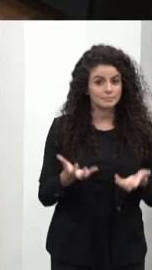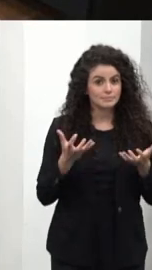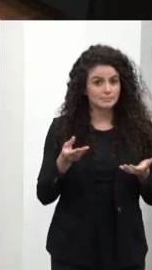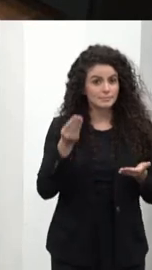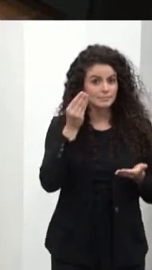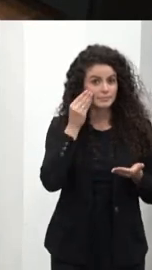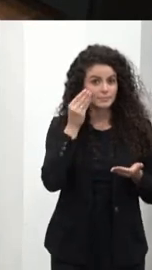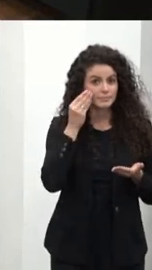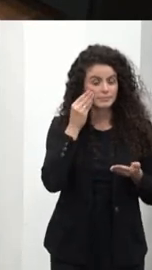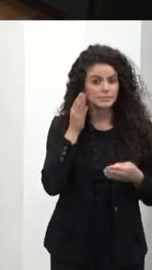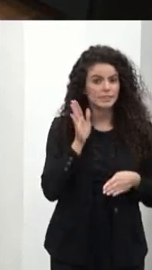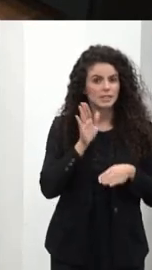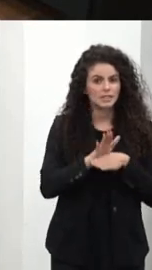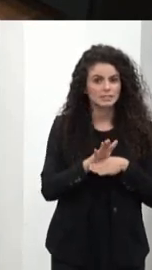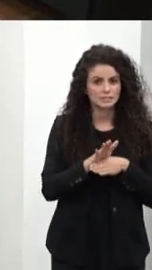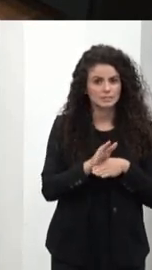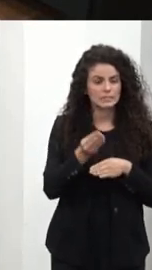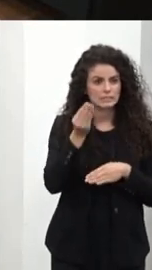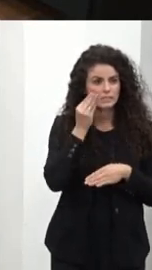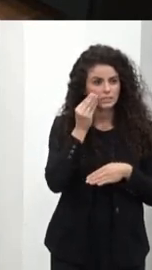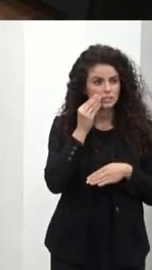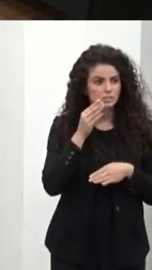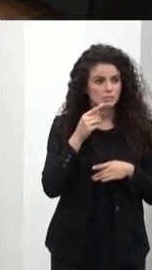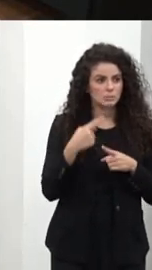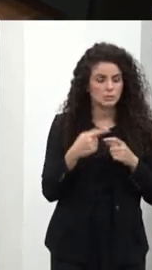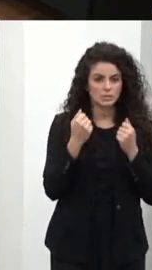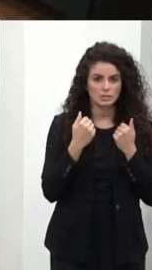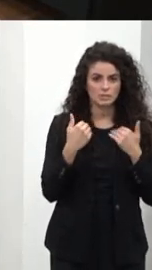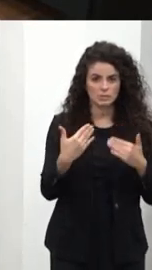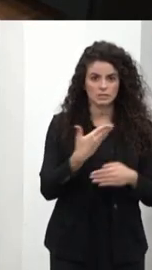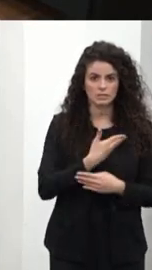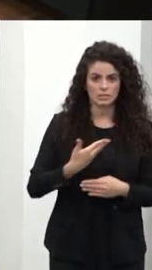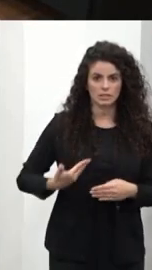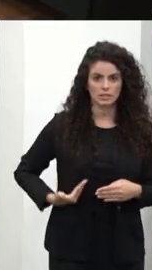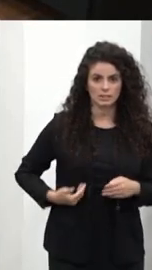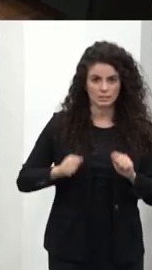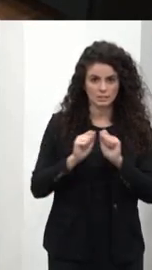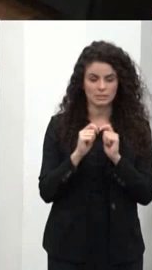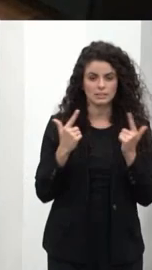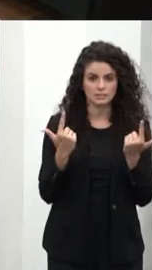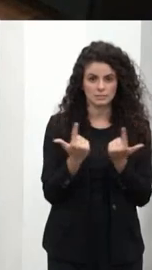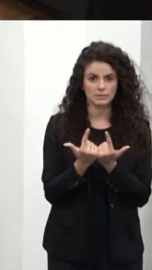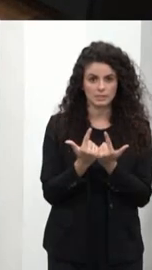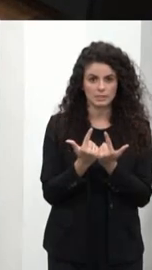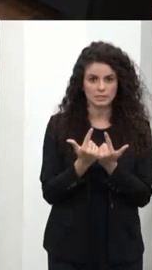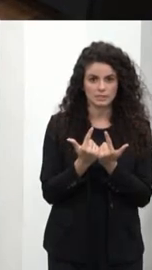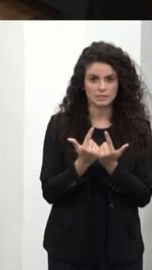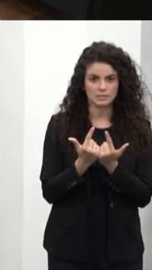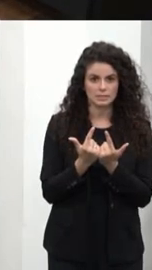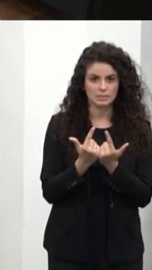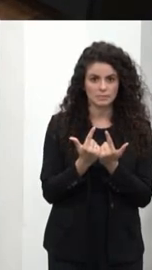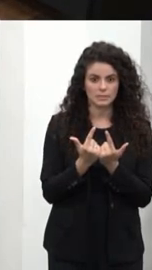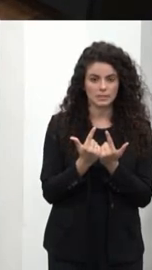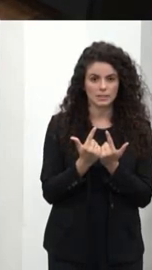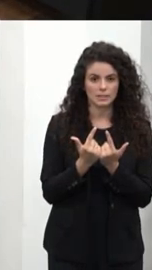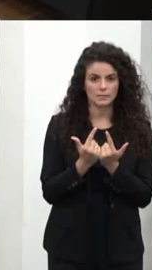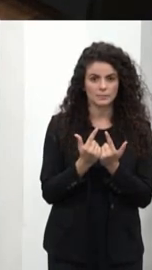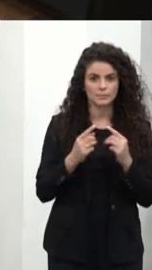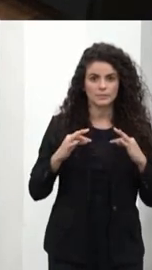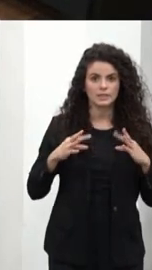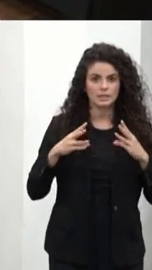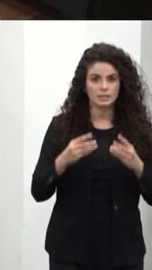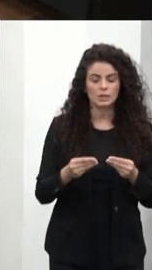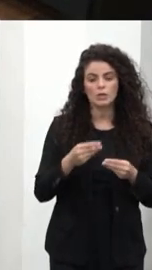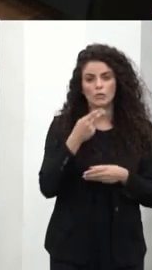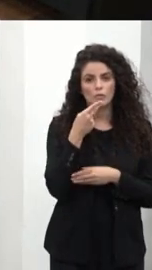ajudar nesse encaminhamento aqui primeiro que a gente está numa audiência pública oficial da Assembleia Legislativa Então as manifestações que foram colocadas aqui